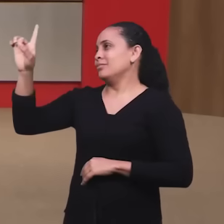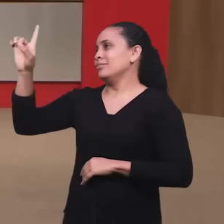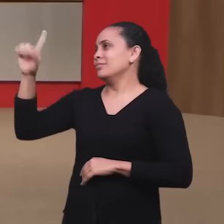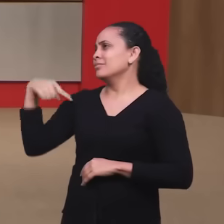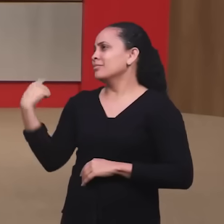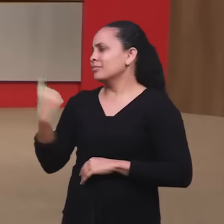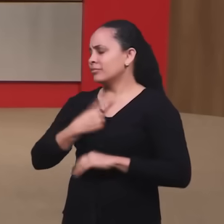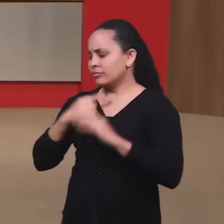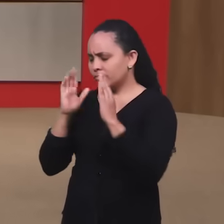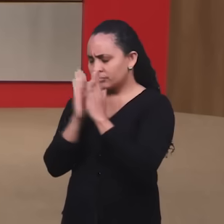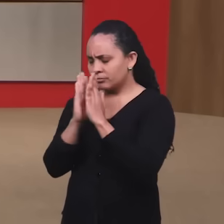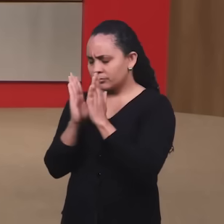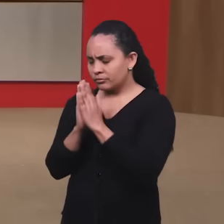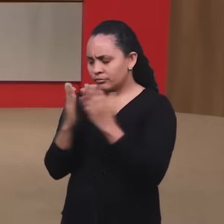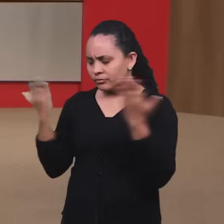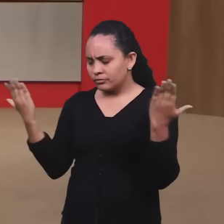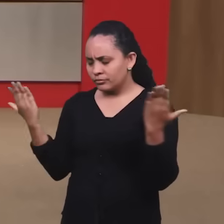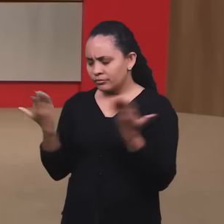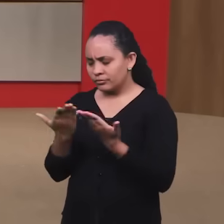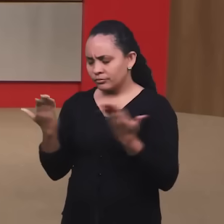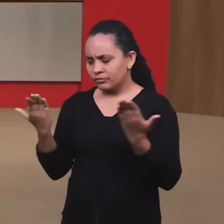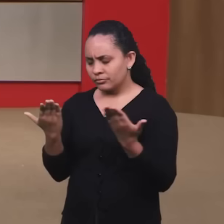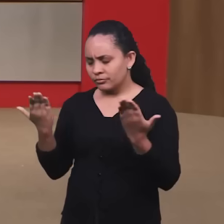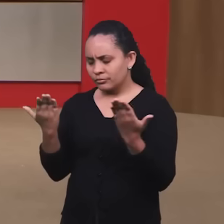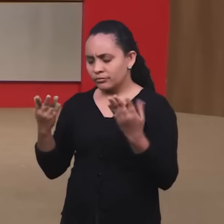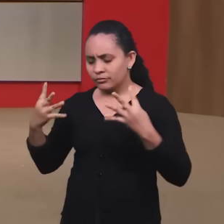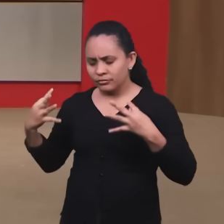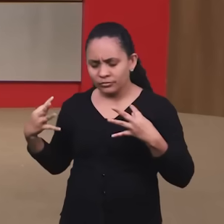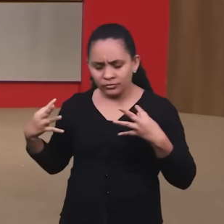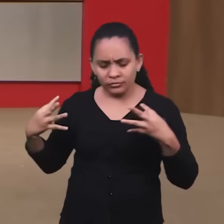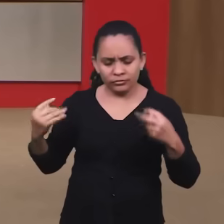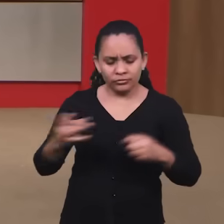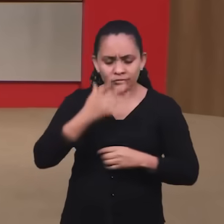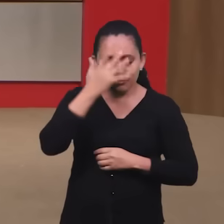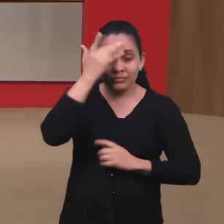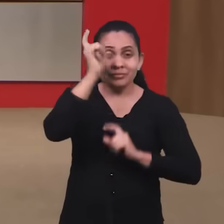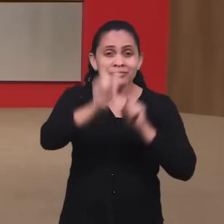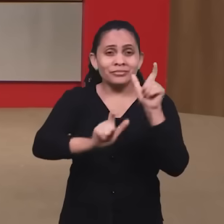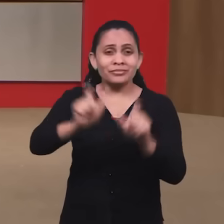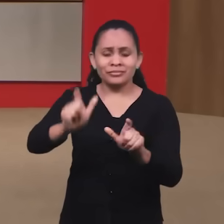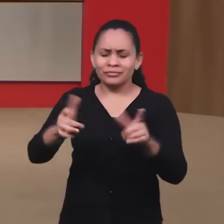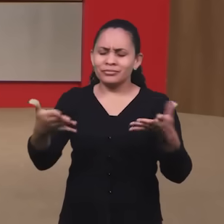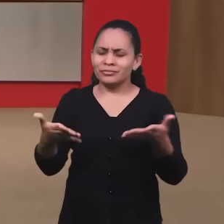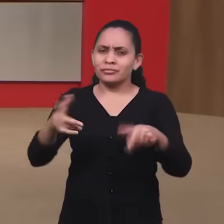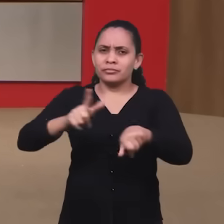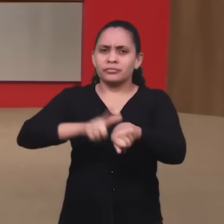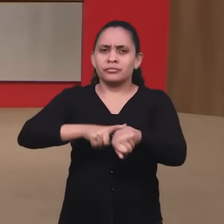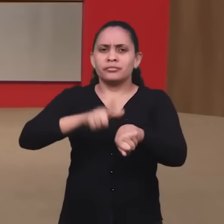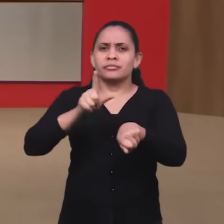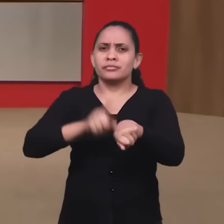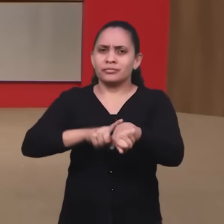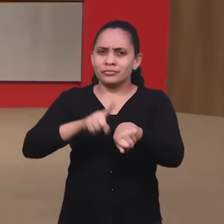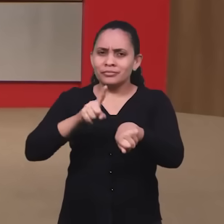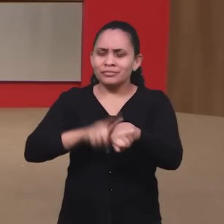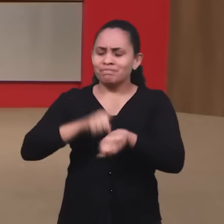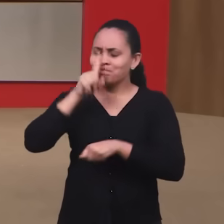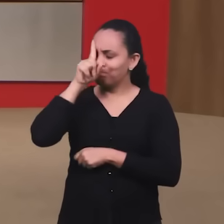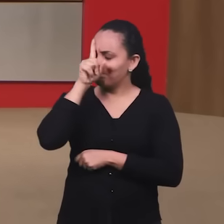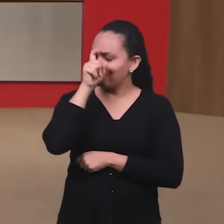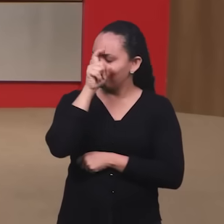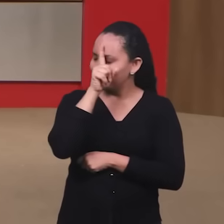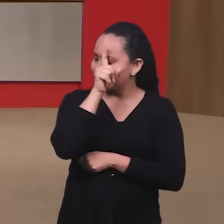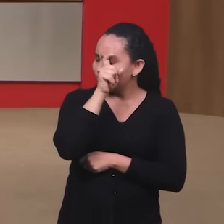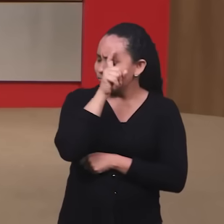nós oramos neste instante por todos aqueles que estão passando